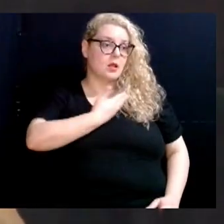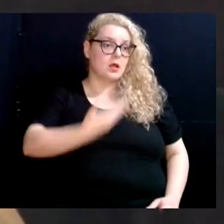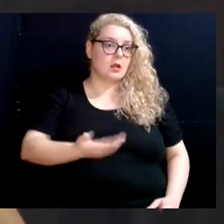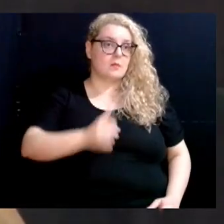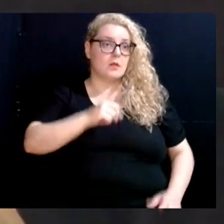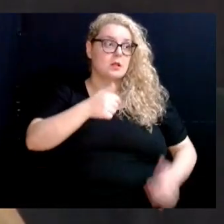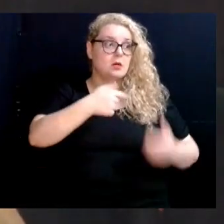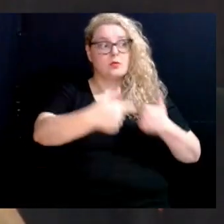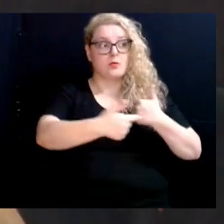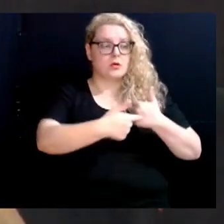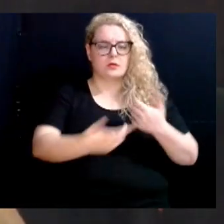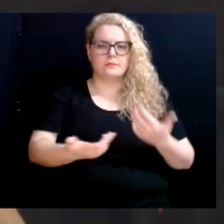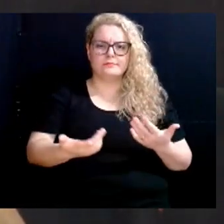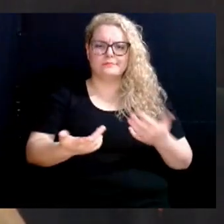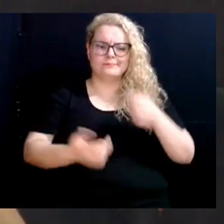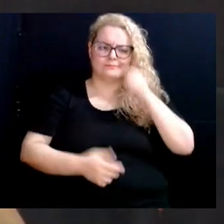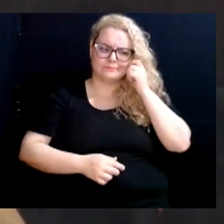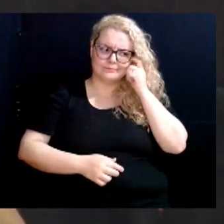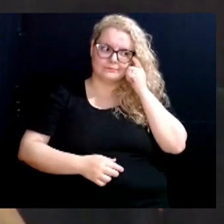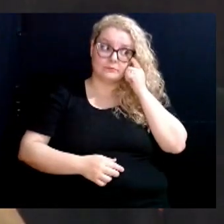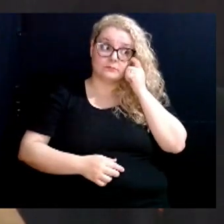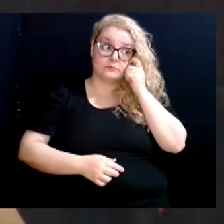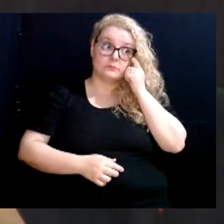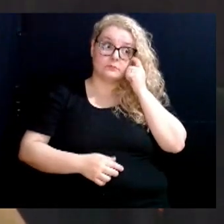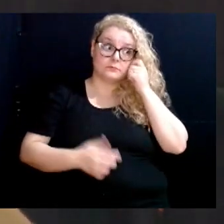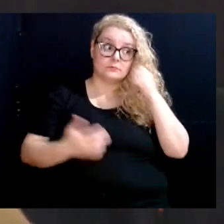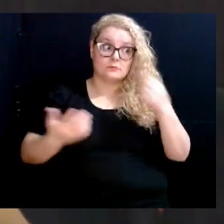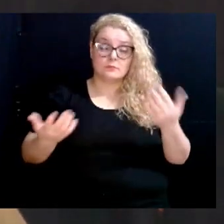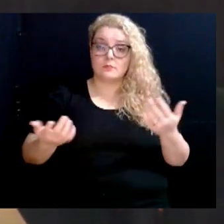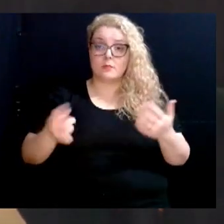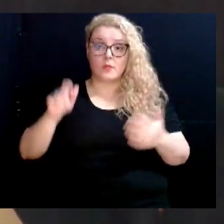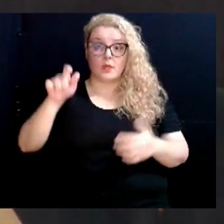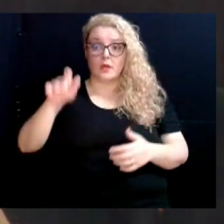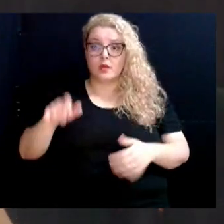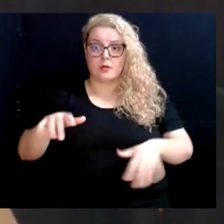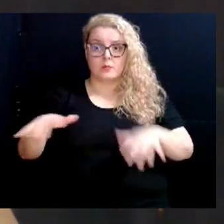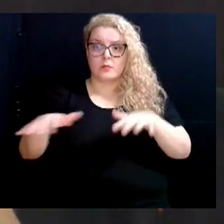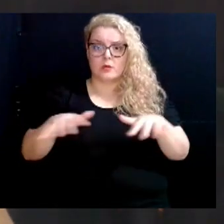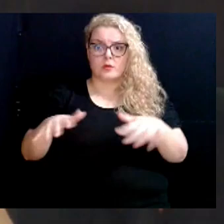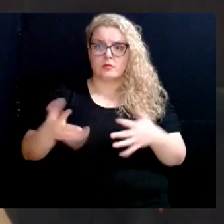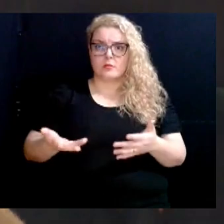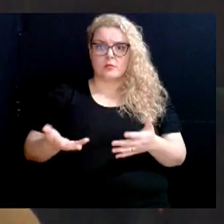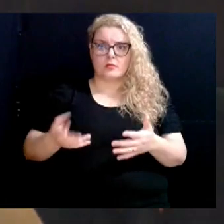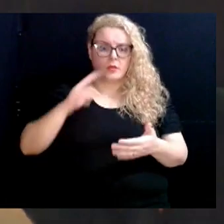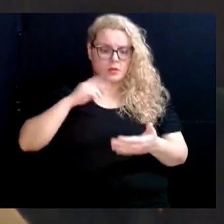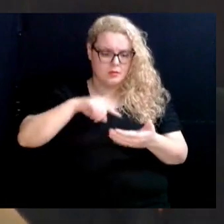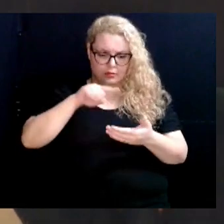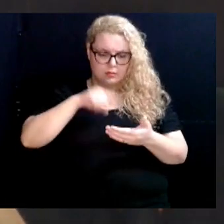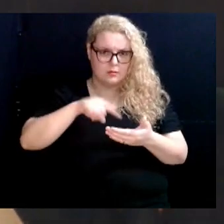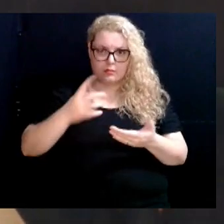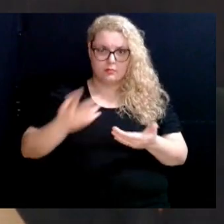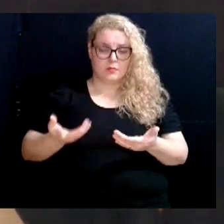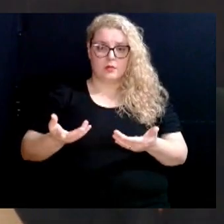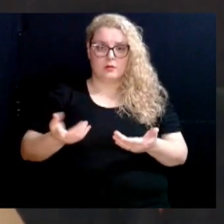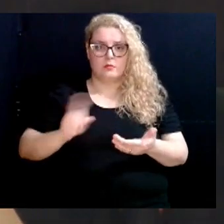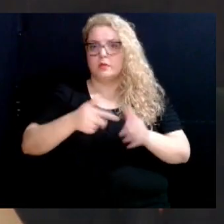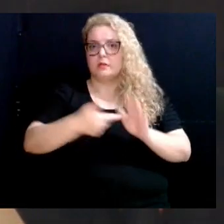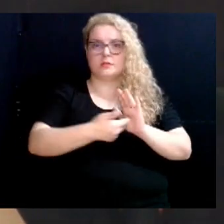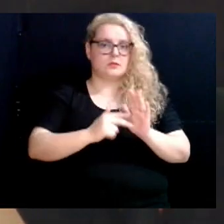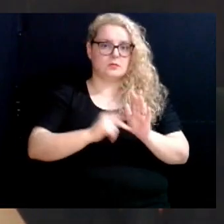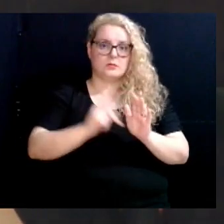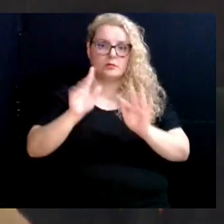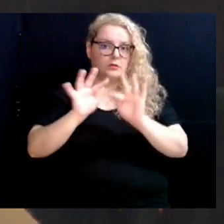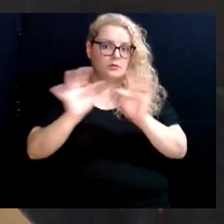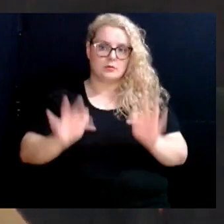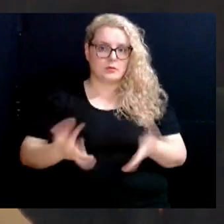assim. Mas você tem que entender também que a pessoa, ela tá num movimento ali, que ela tá olhando, tal, né, que significa que ela não tá feliz